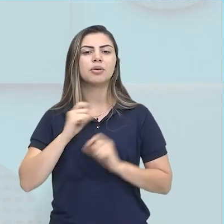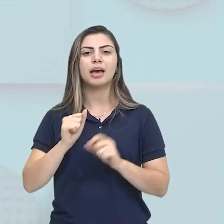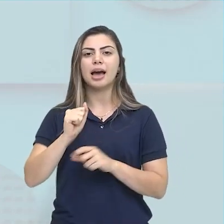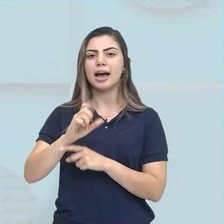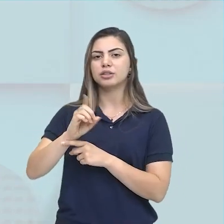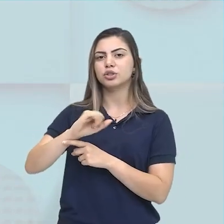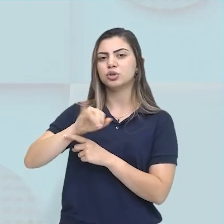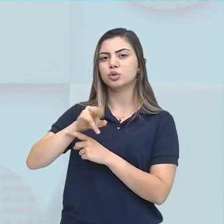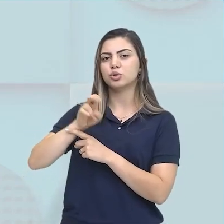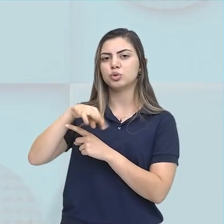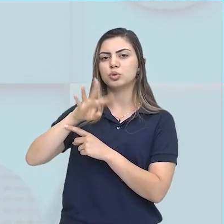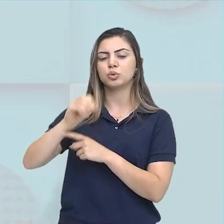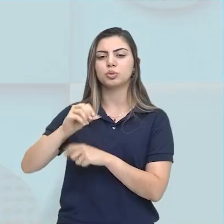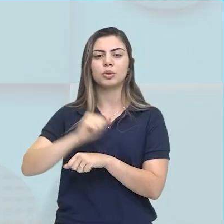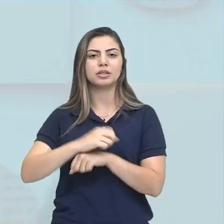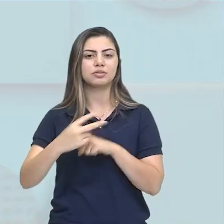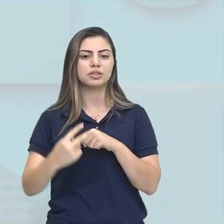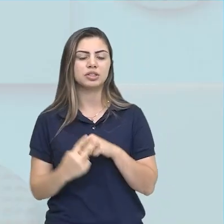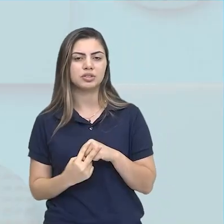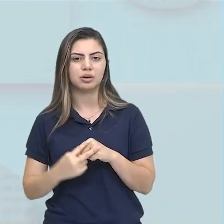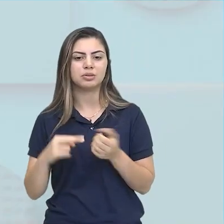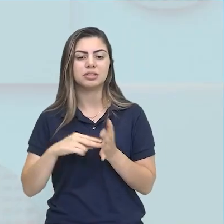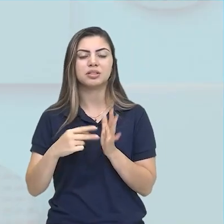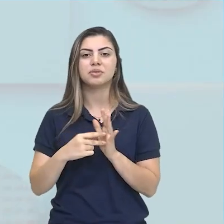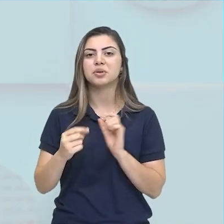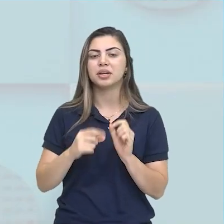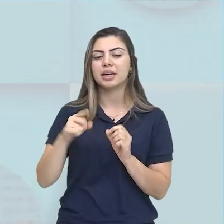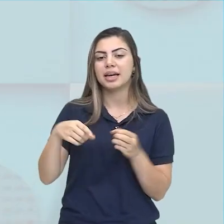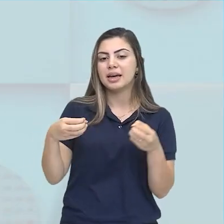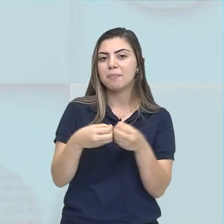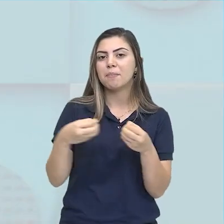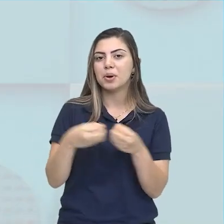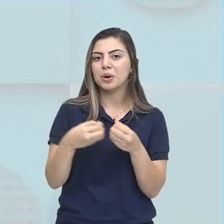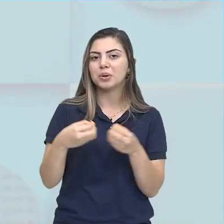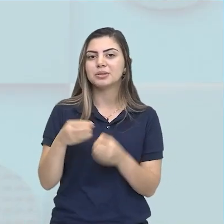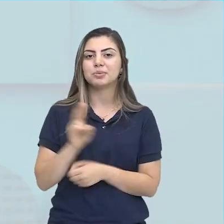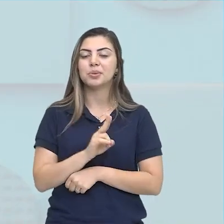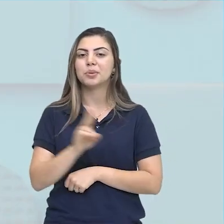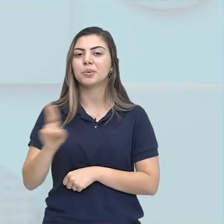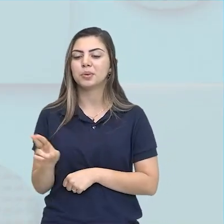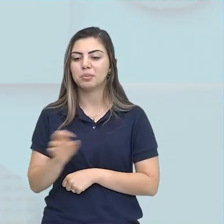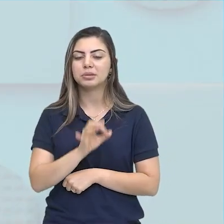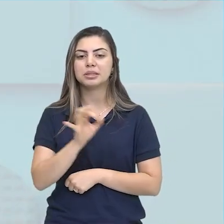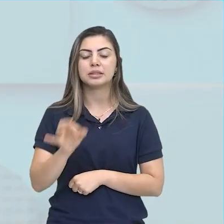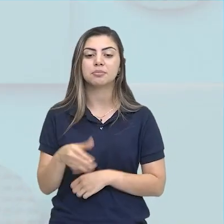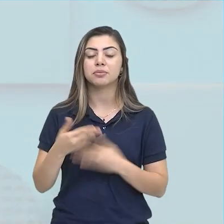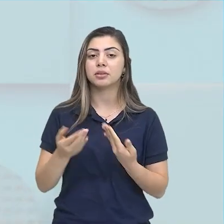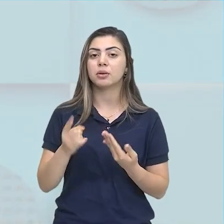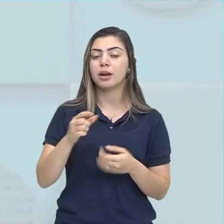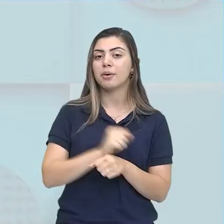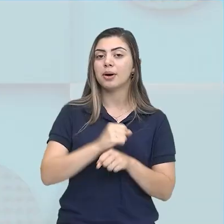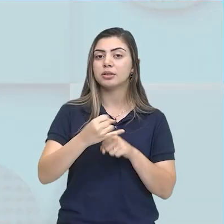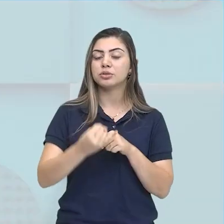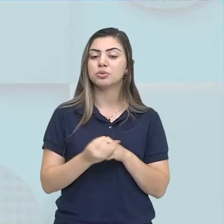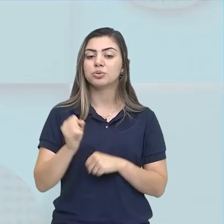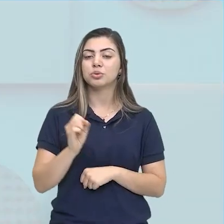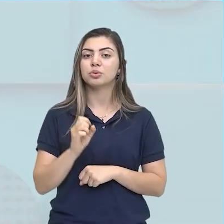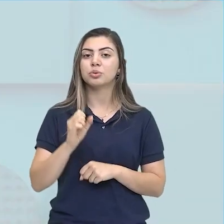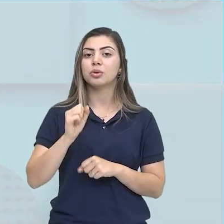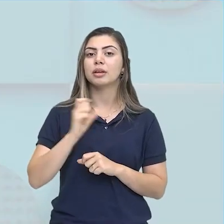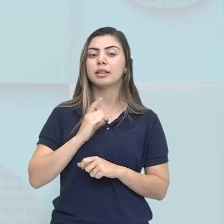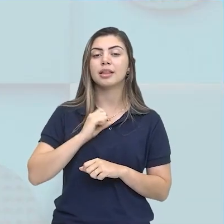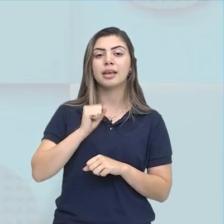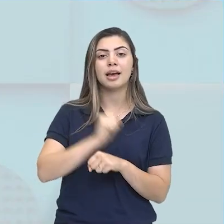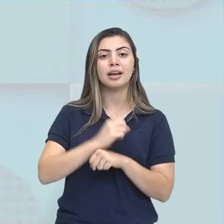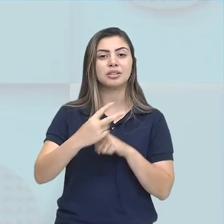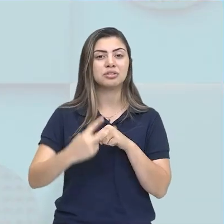adjunto adverbial, ad quer dizer junto, perto, próximo do nome, certo? E o adjunto adverbial é exatamente aquele